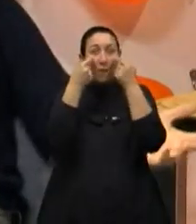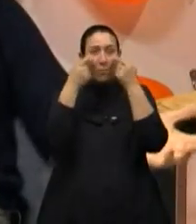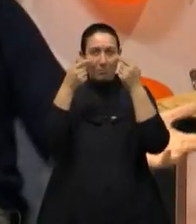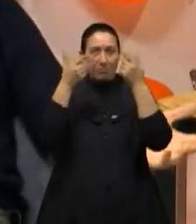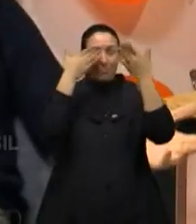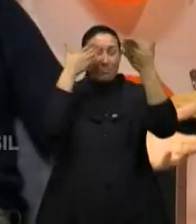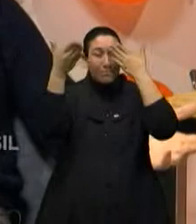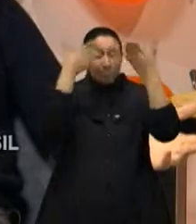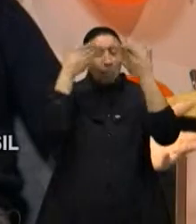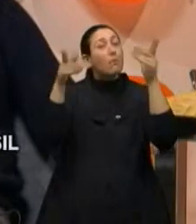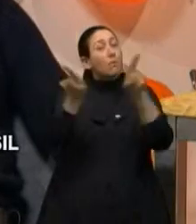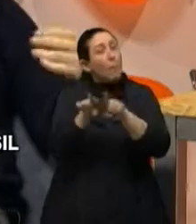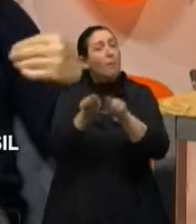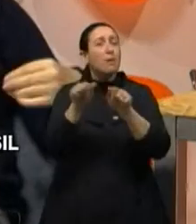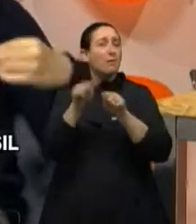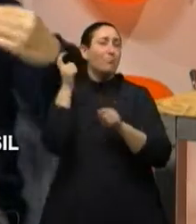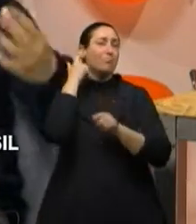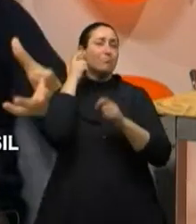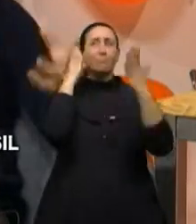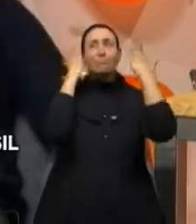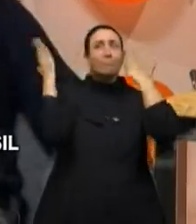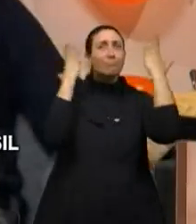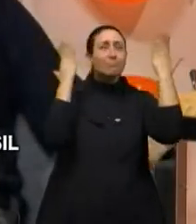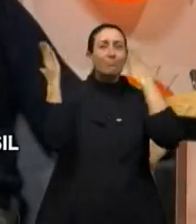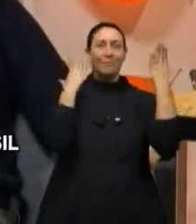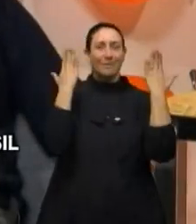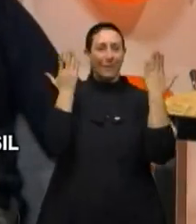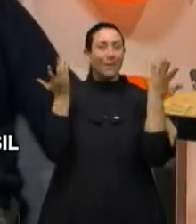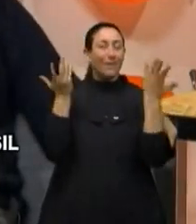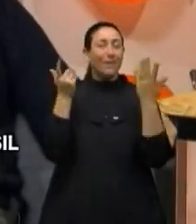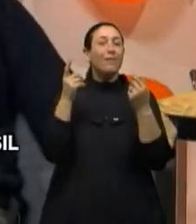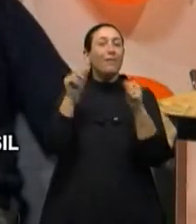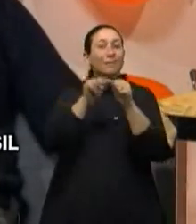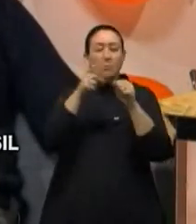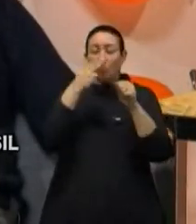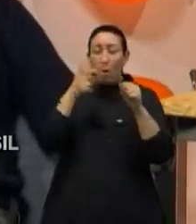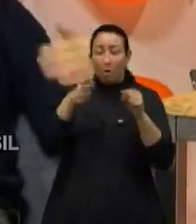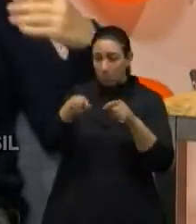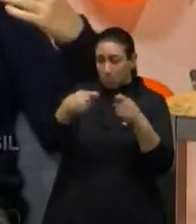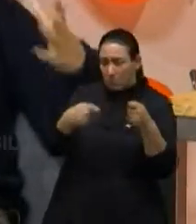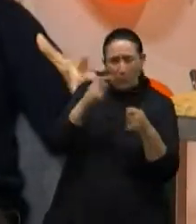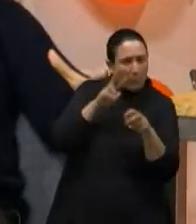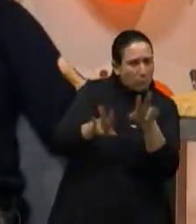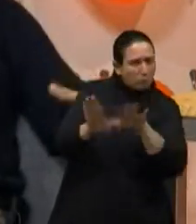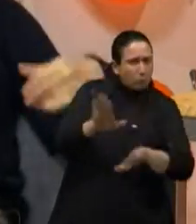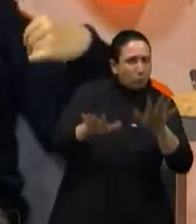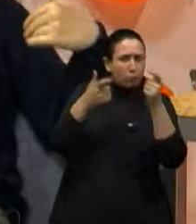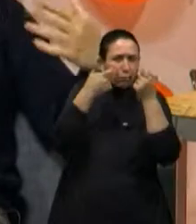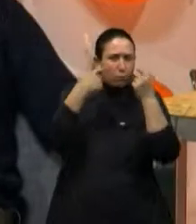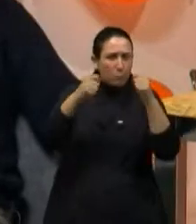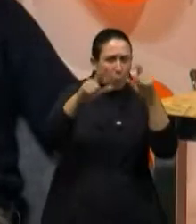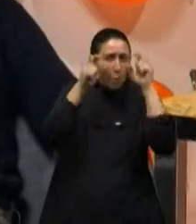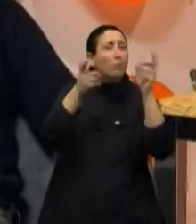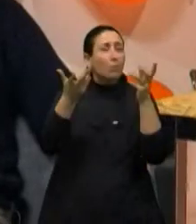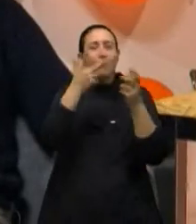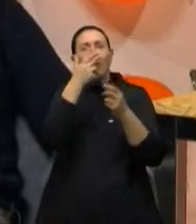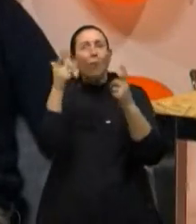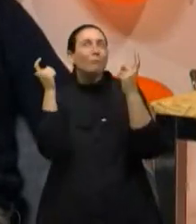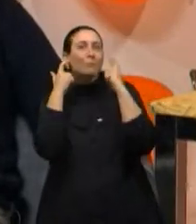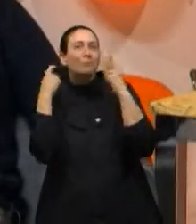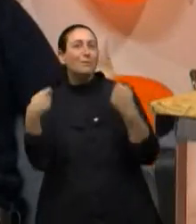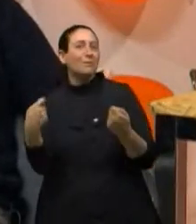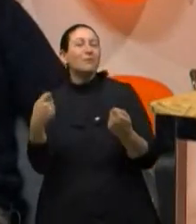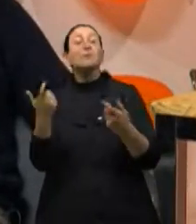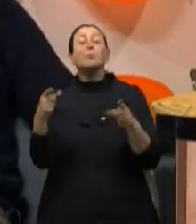triagem auditiva para ter certeza que a criança está escutando bem Ah claro né assim o idoso quando chega lá no no